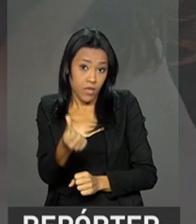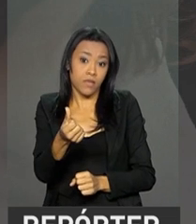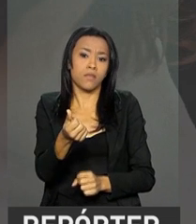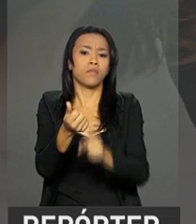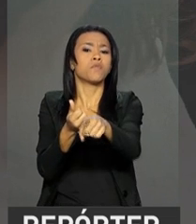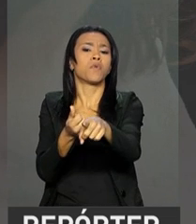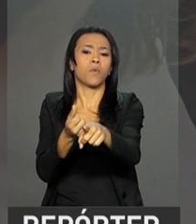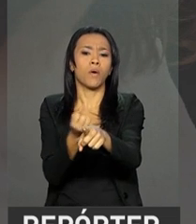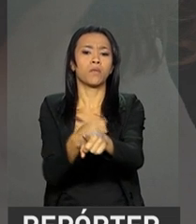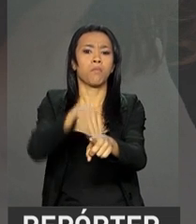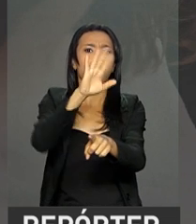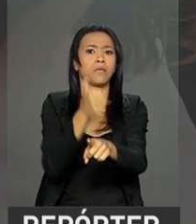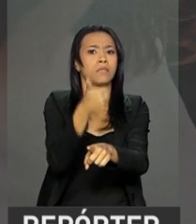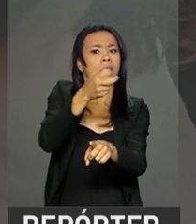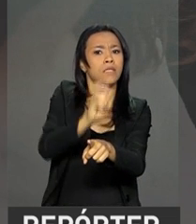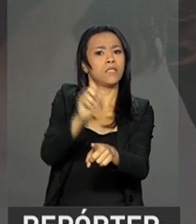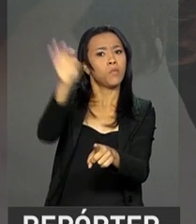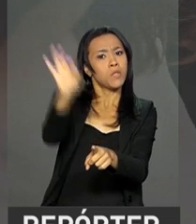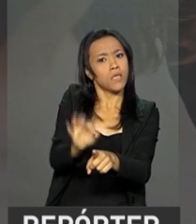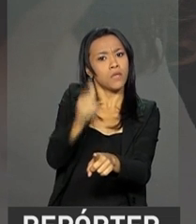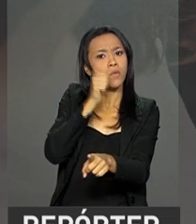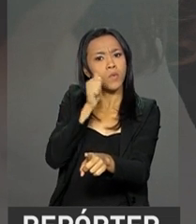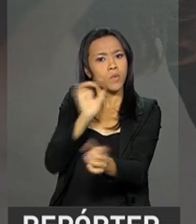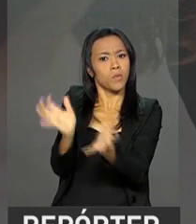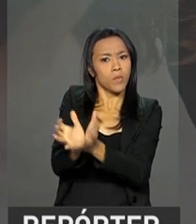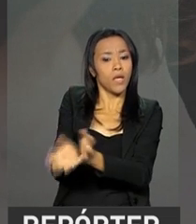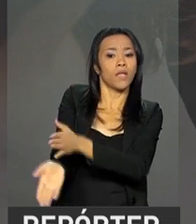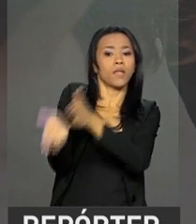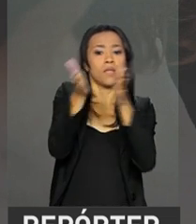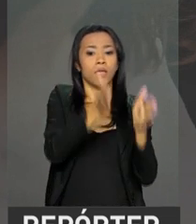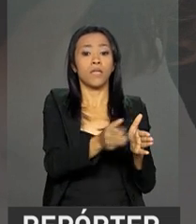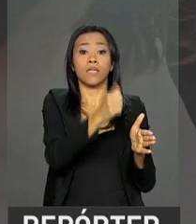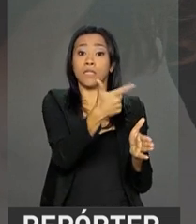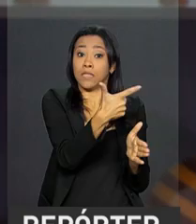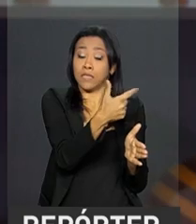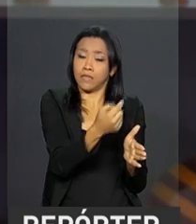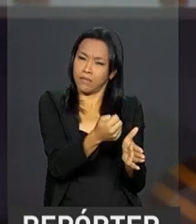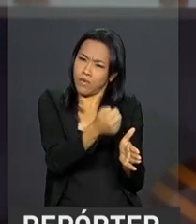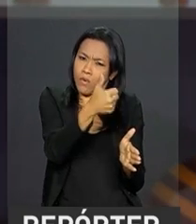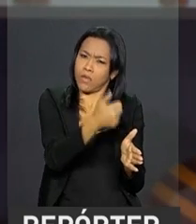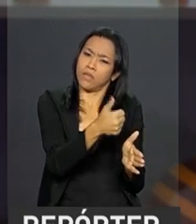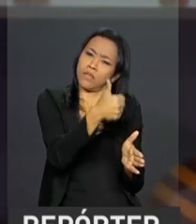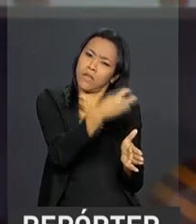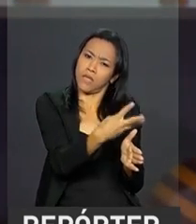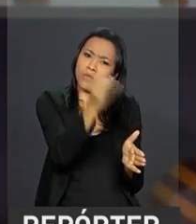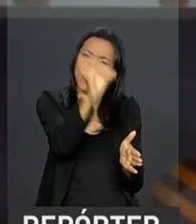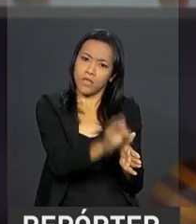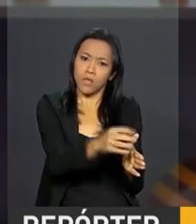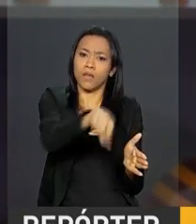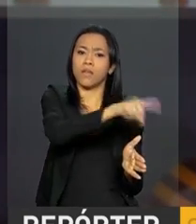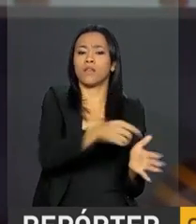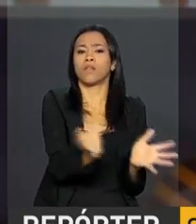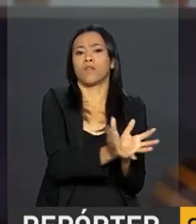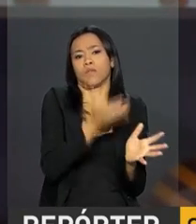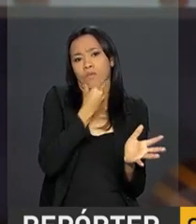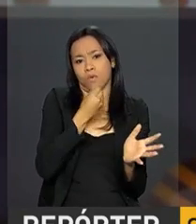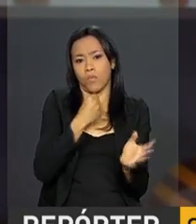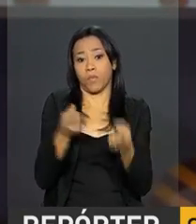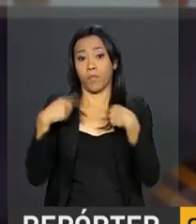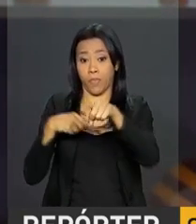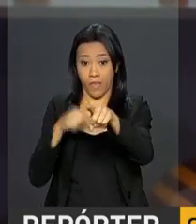15% entre as mulheres e em cerca de 13% entre os homens a gente tem percebido que a mulher ela tá se